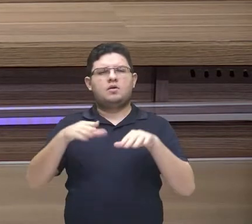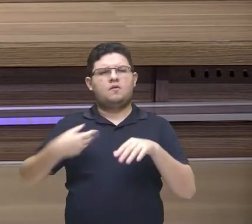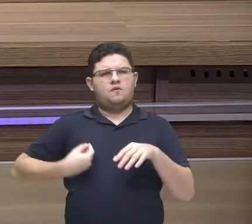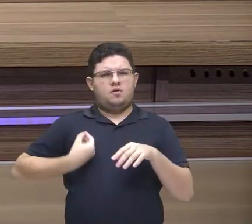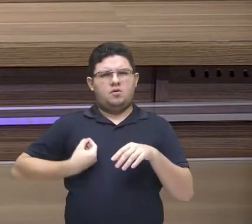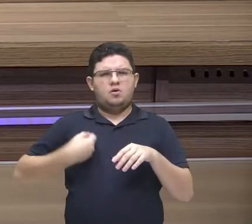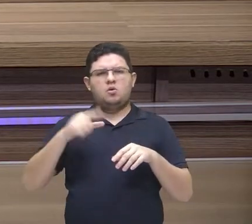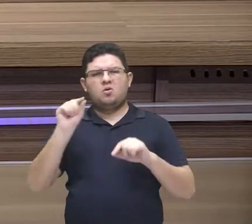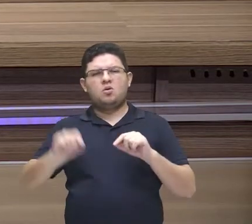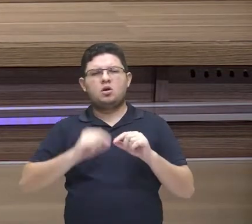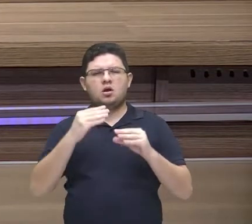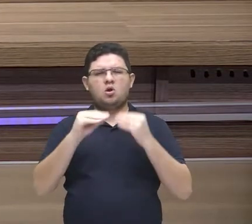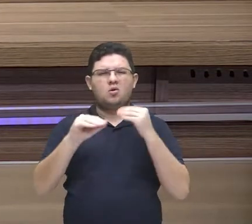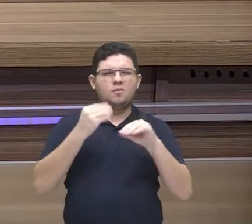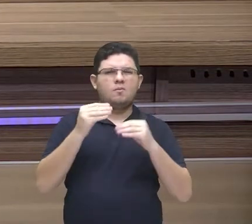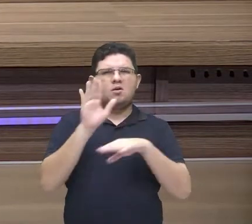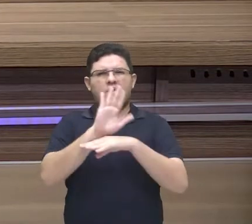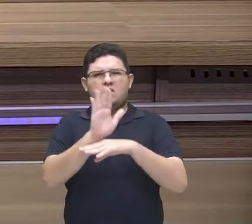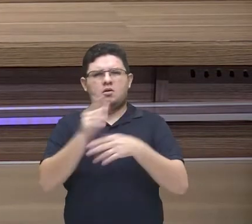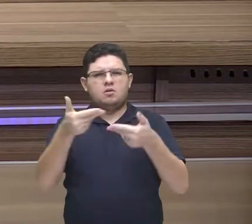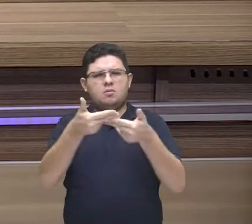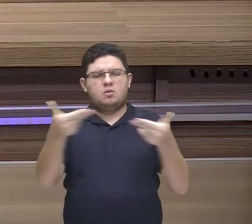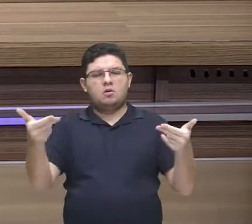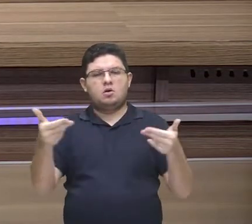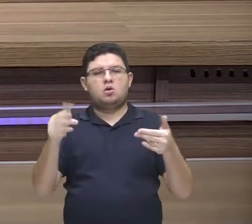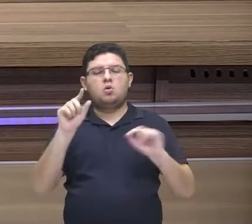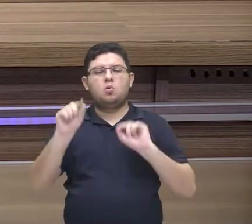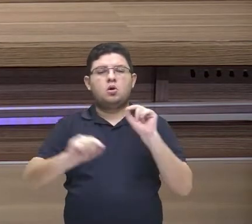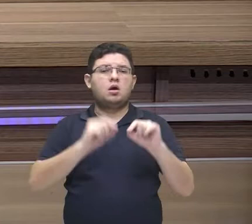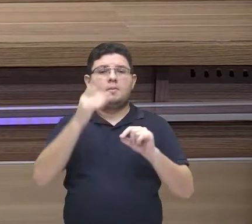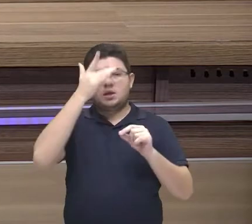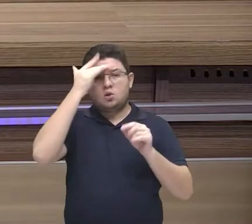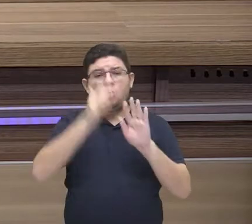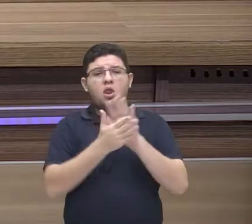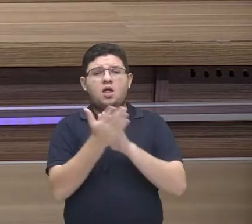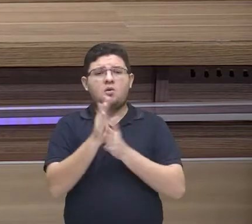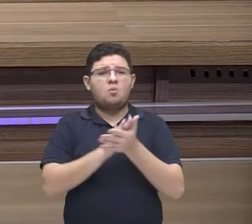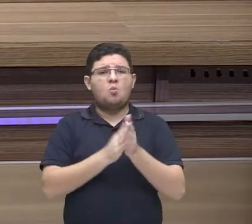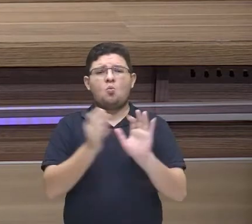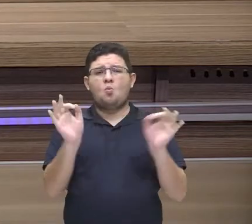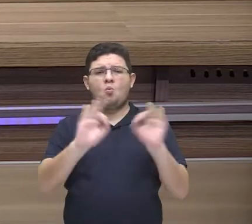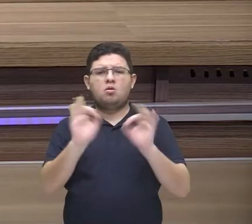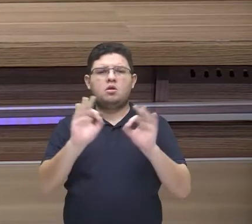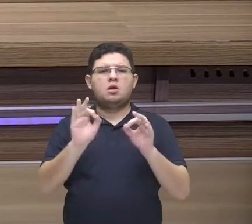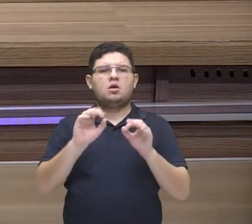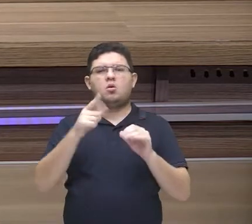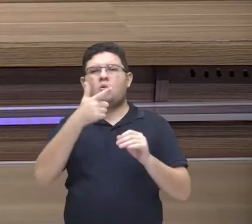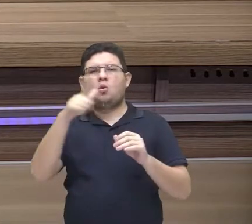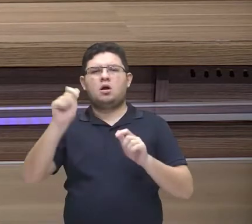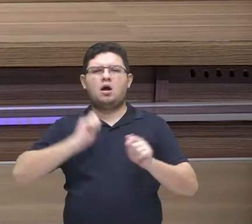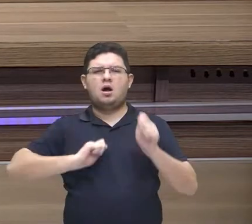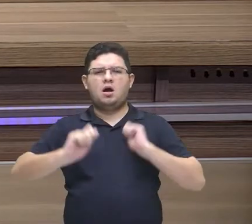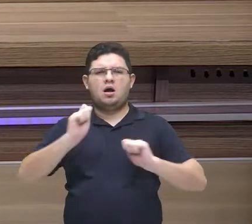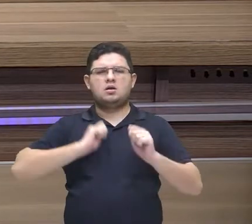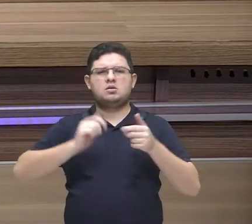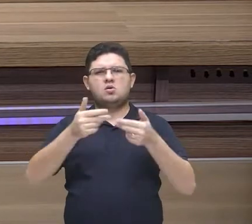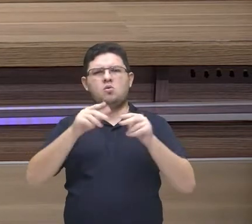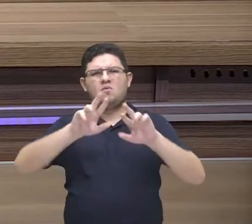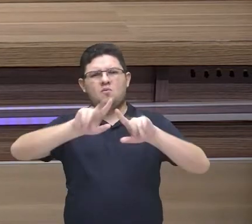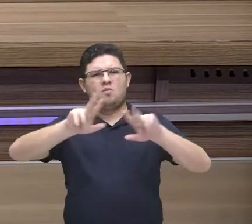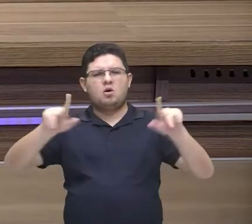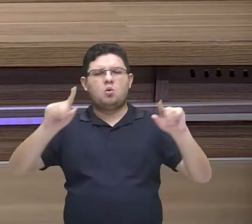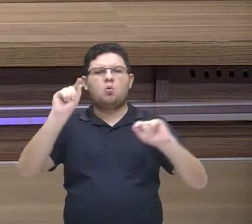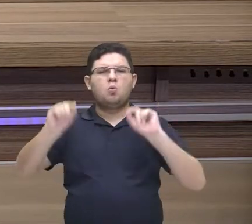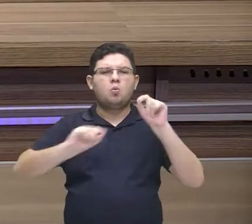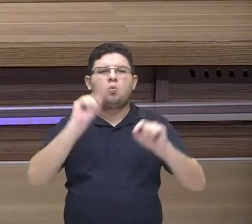cinemas ou filmes, ninguém vê ninguém lavar a mão. A gente vê pessoas, né, o artista o que está aparecendo na tela,